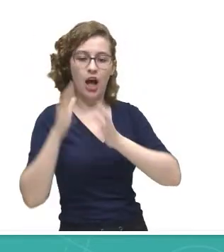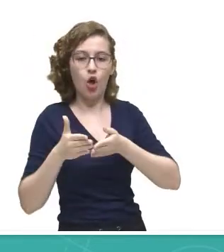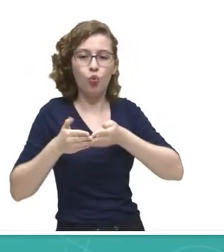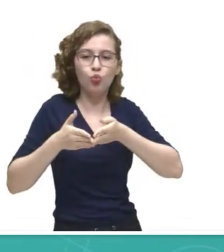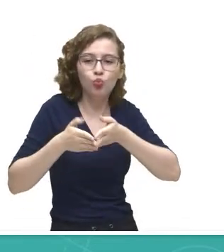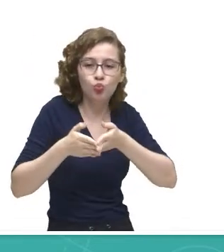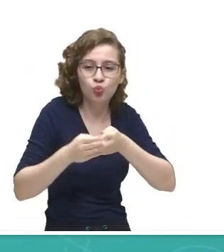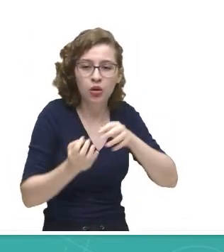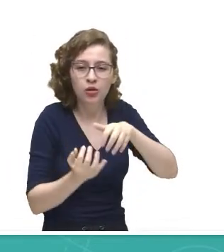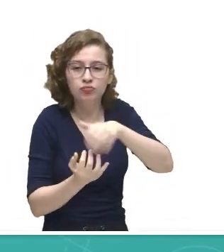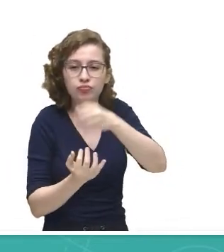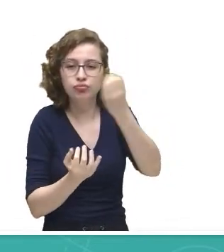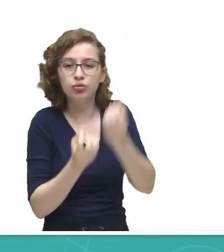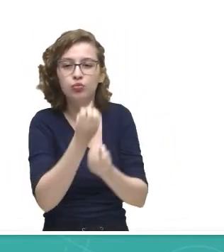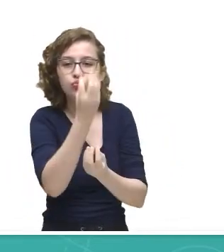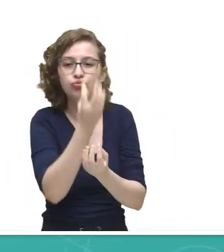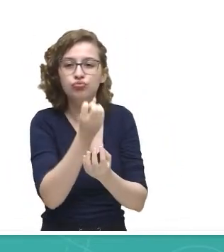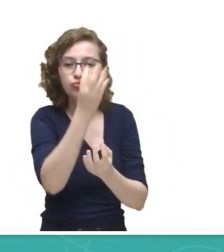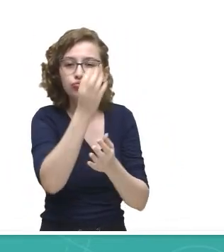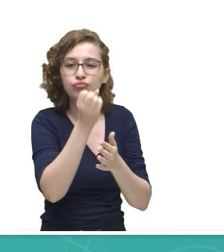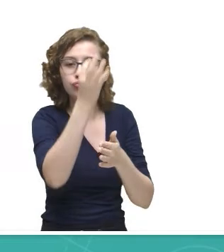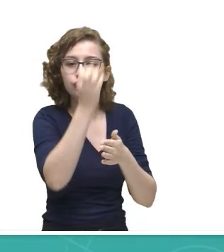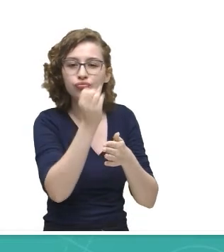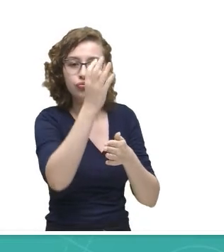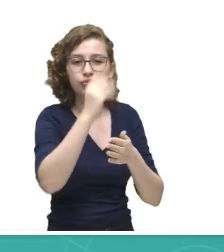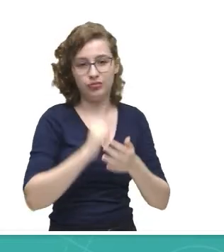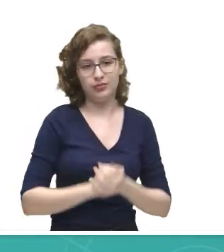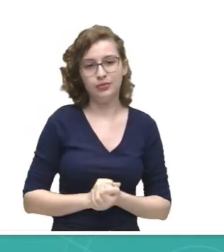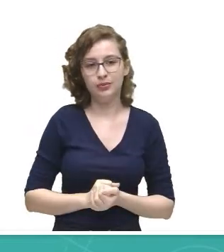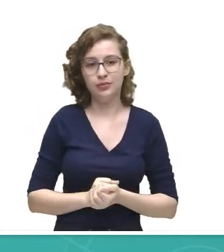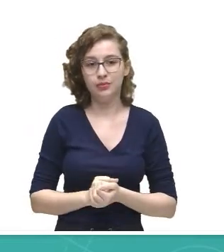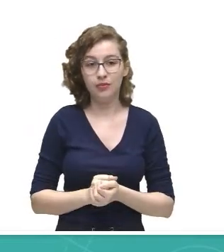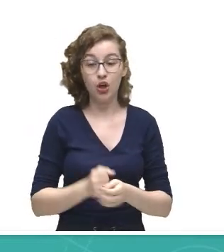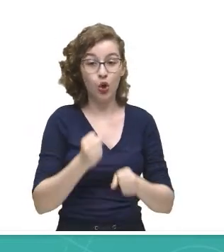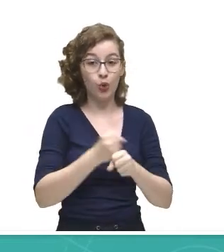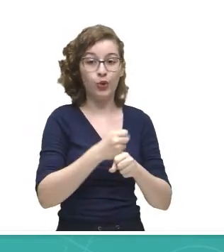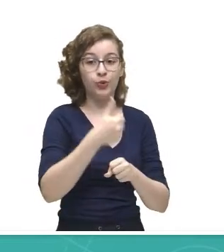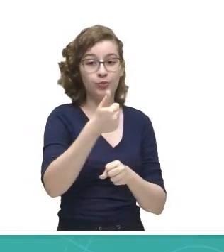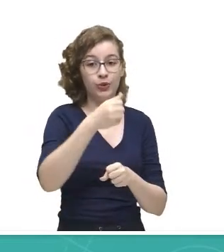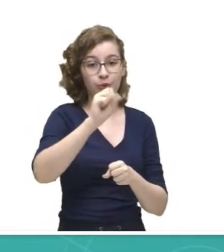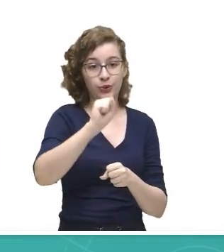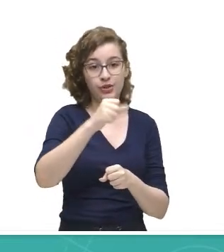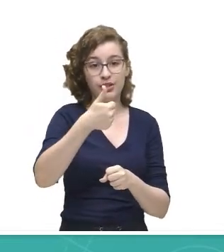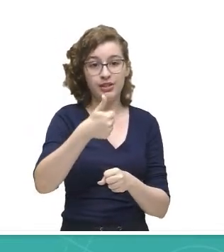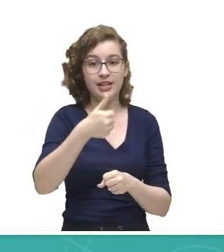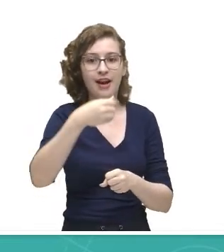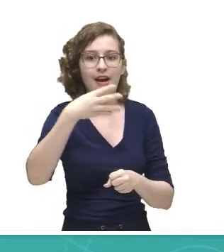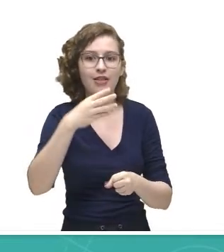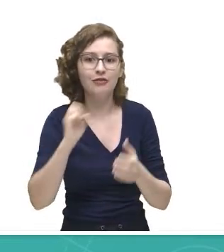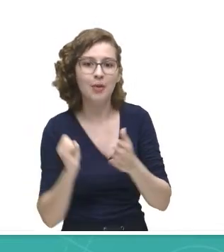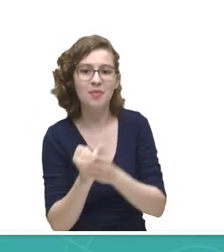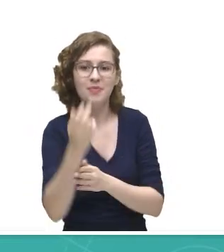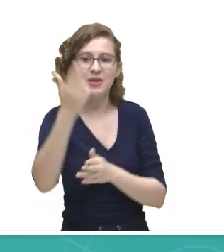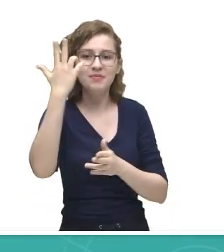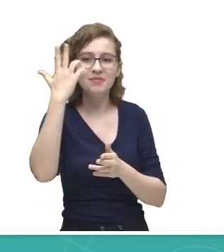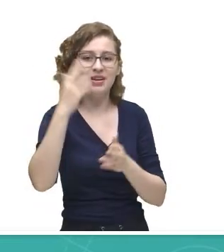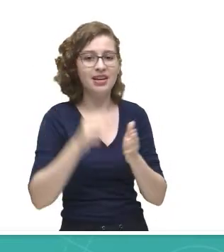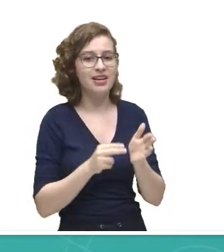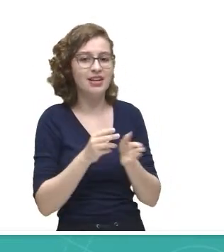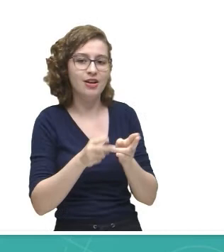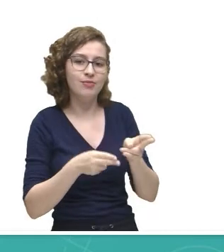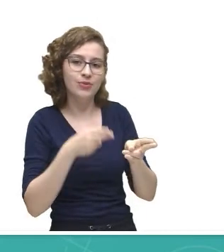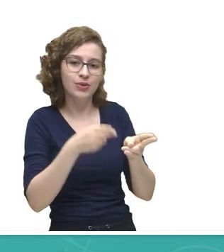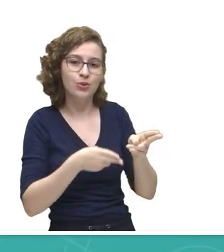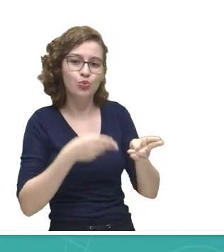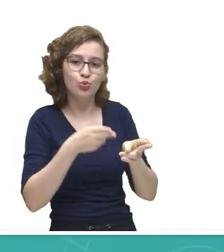distância. Em 1814 é criado aí A primeira locomotiva a vapor.